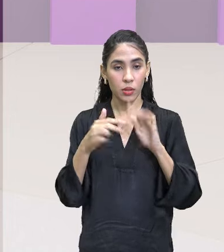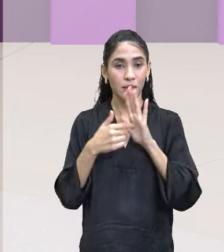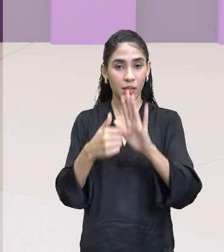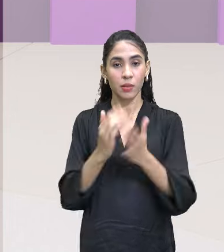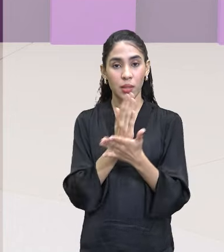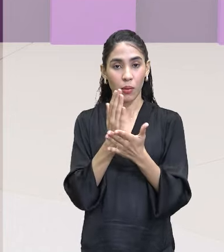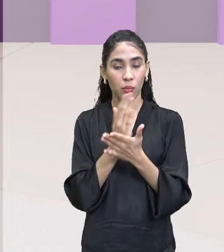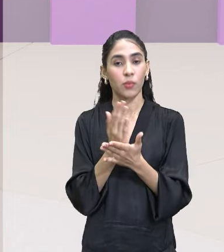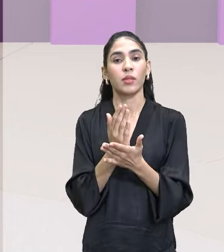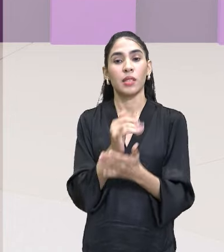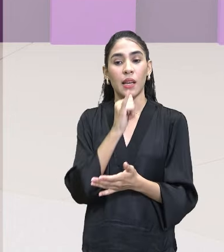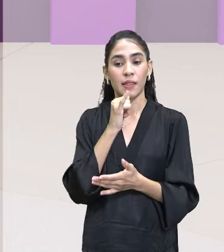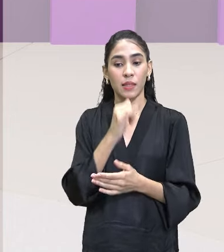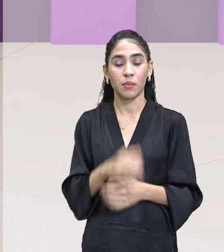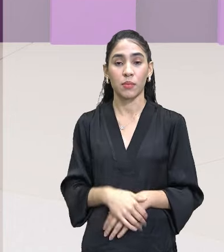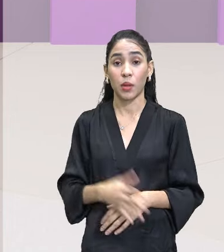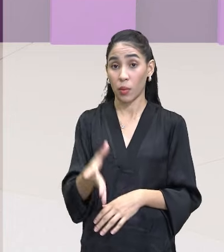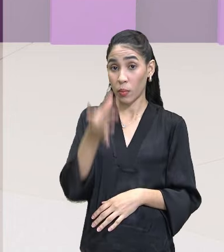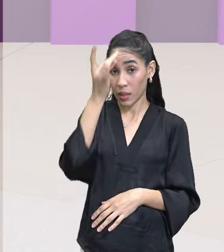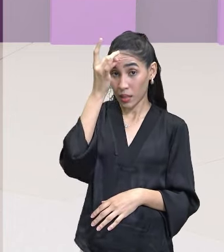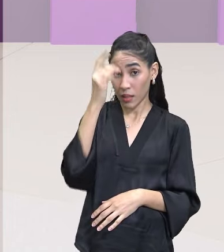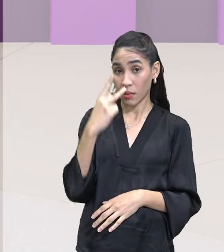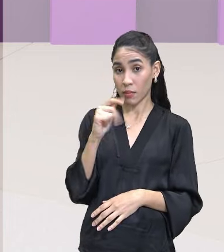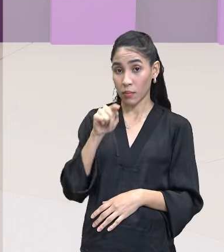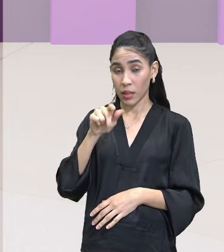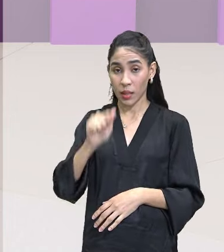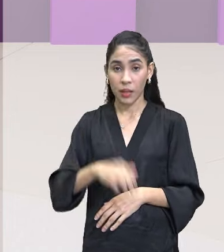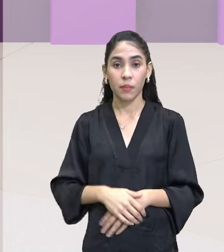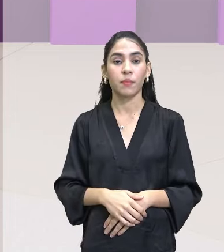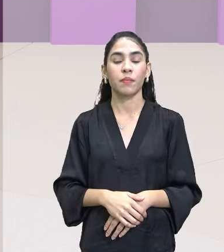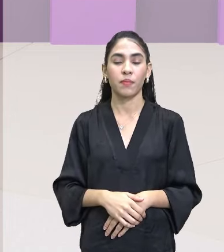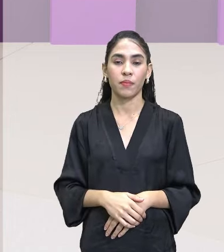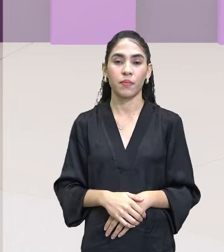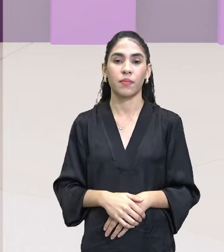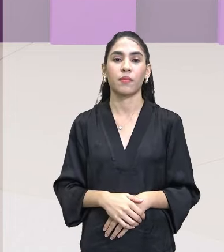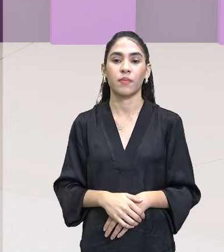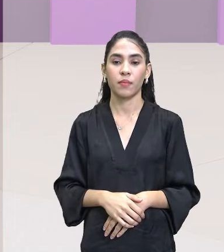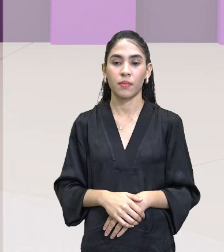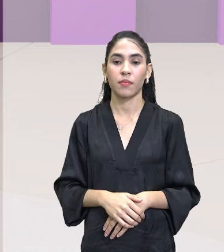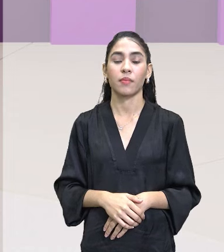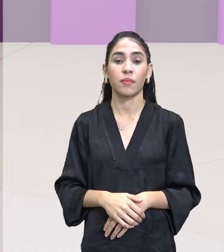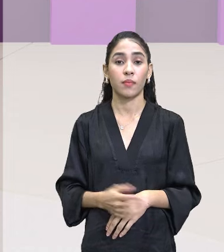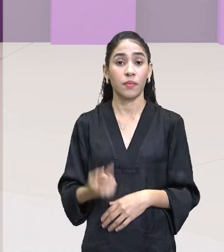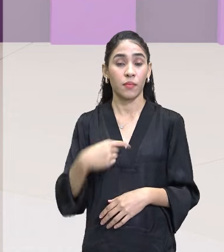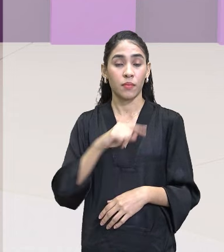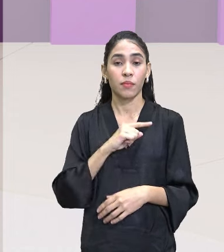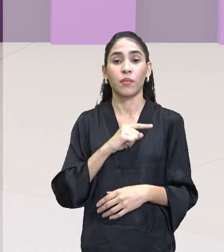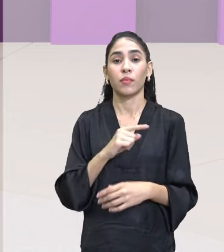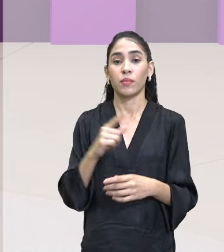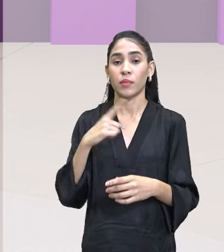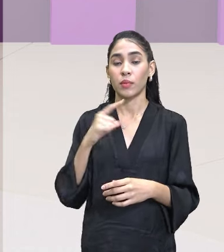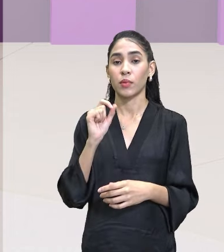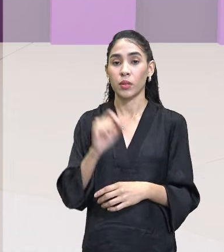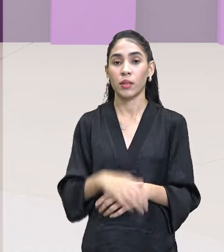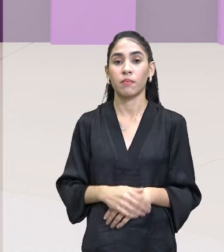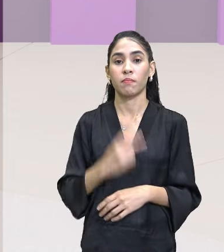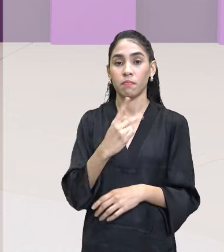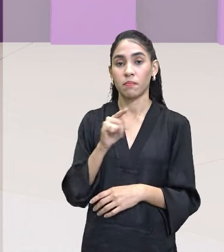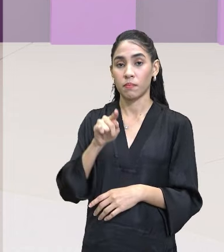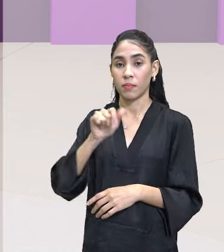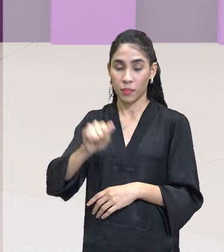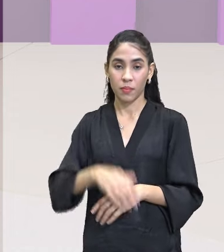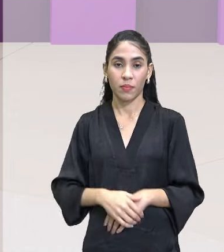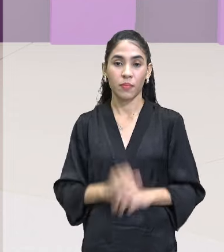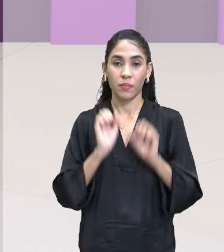aula. Compreenderam, então, o que é uma PA? Progressão aritmética, e a gente chama aí, então, de PA.